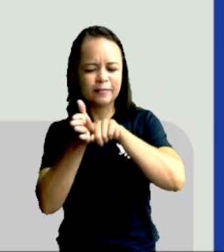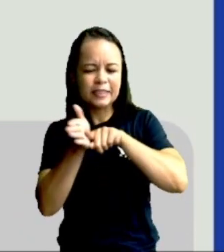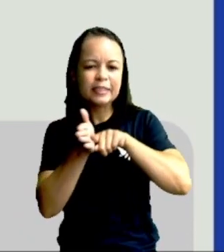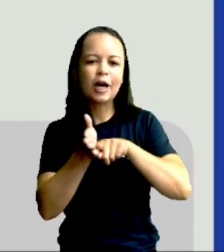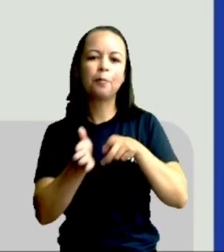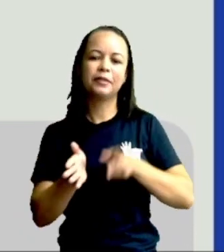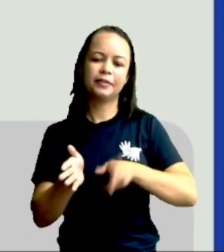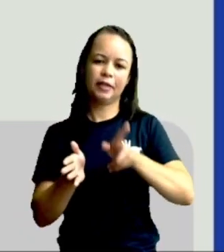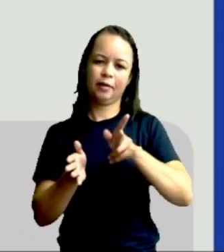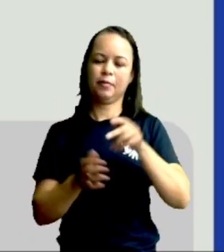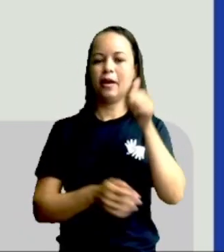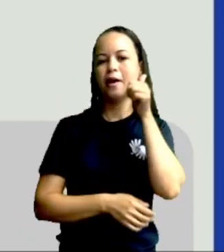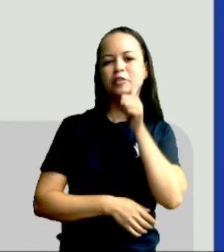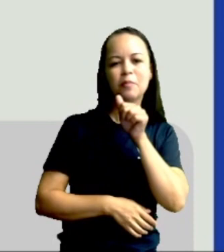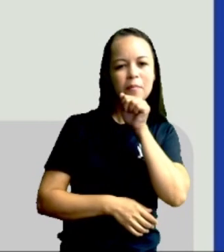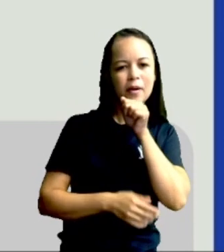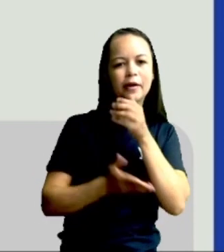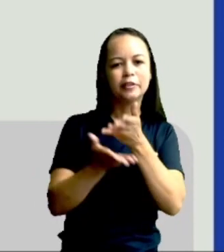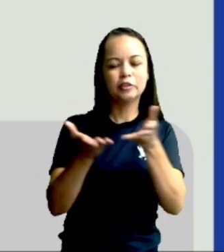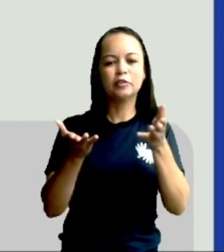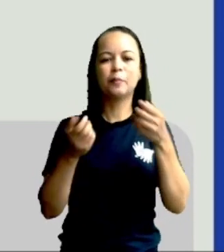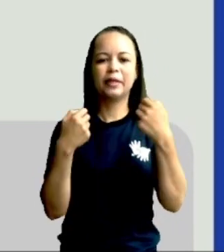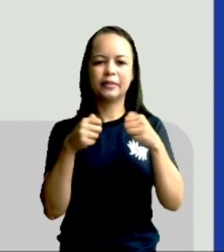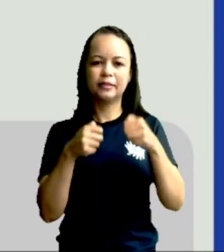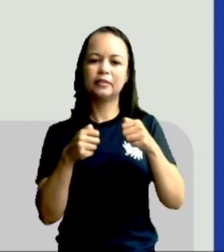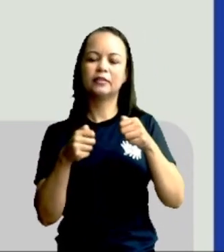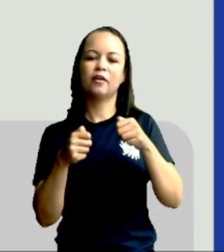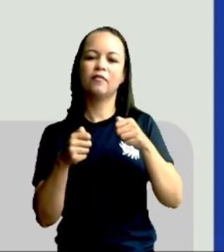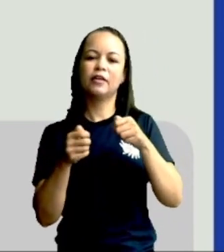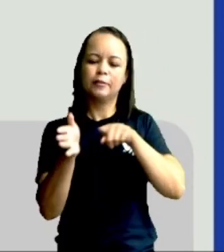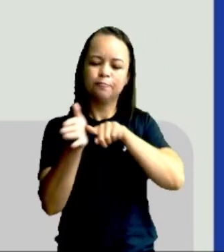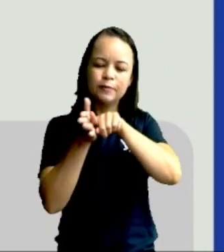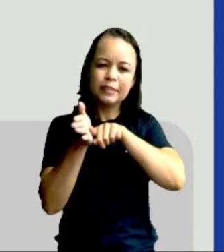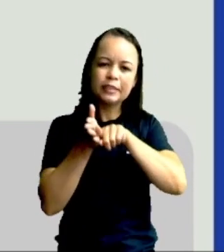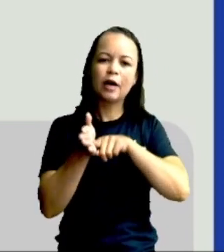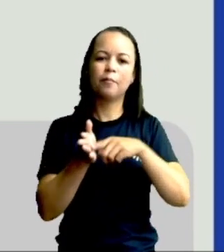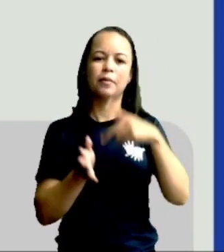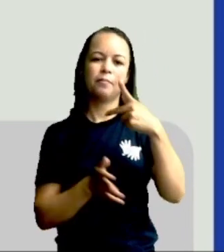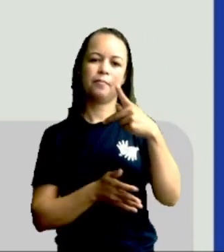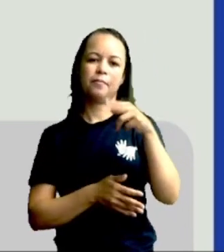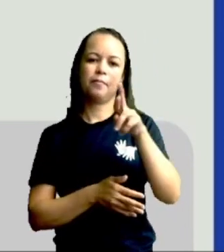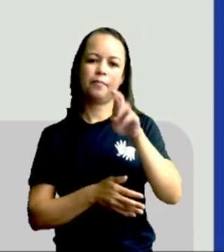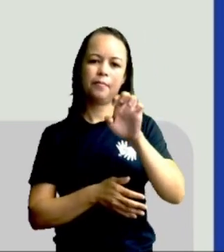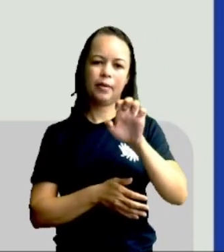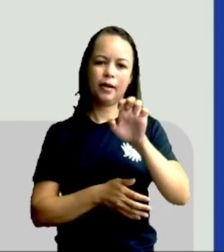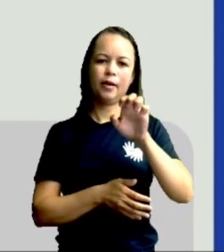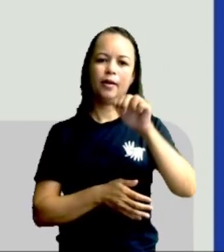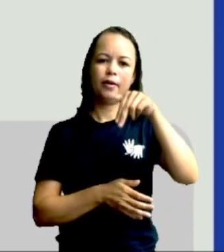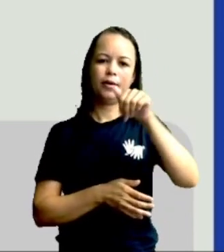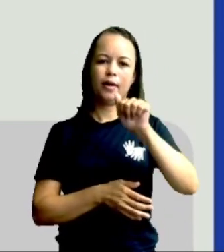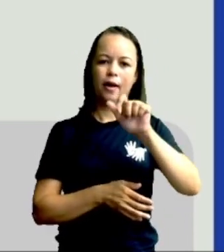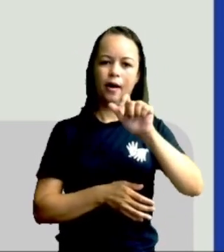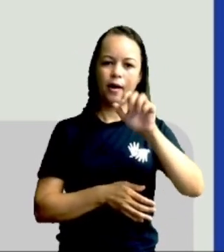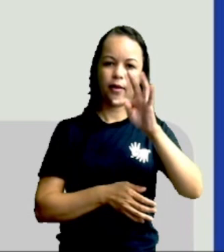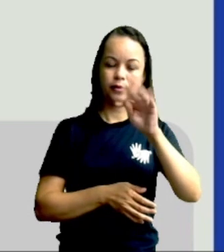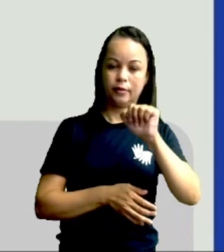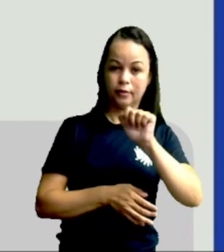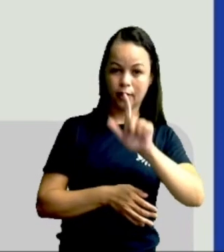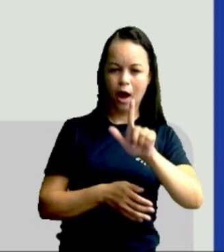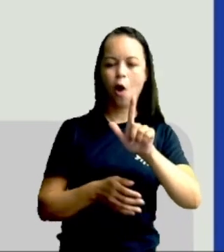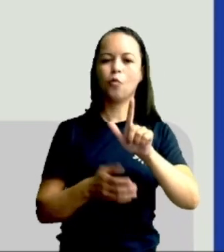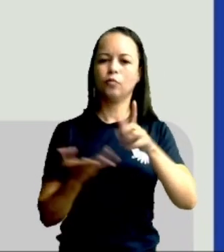mamães, fazer o exame pré-natal é importantíssimo, porque ele vai lá, com certeza, dar luz, vai